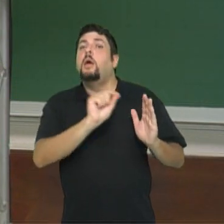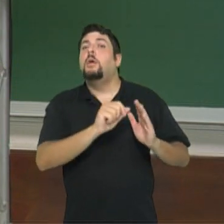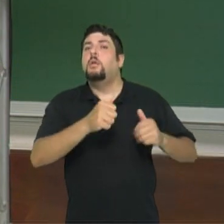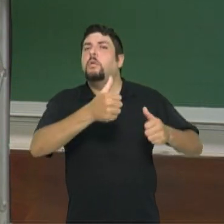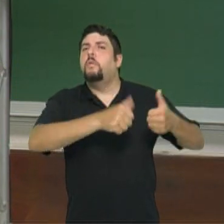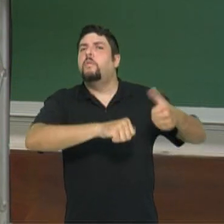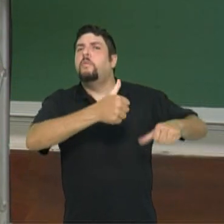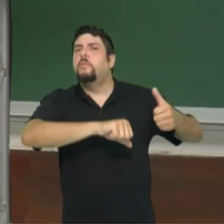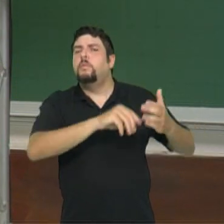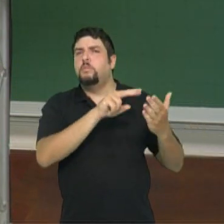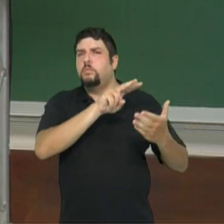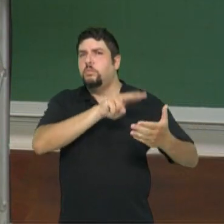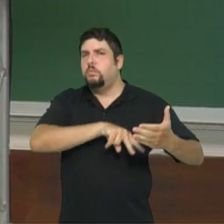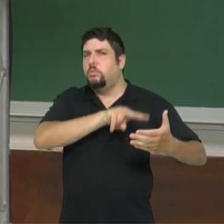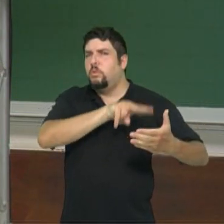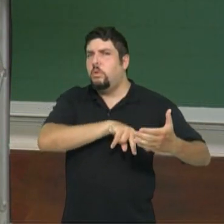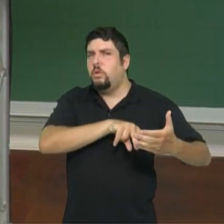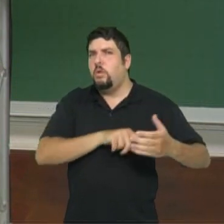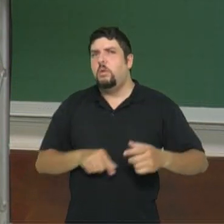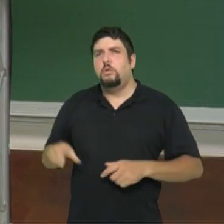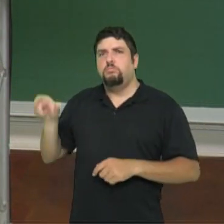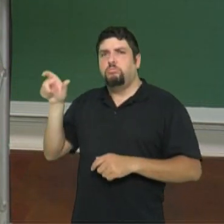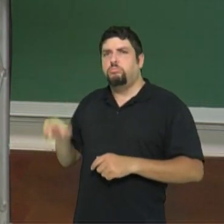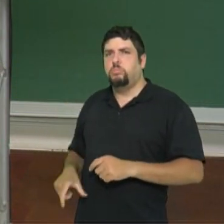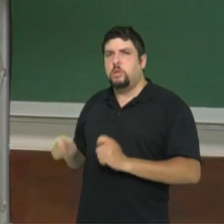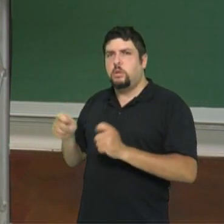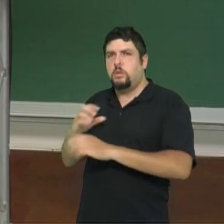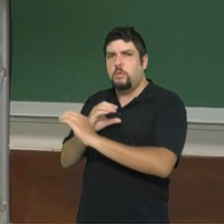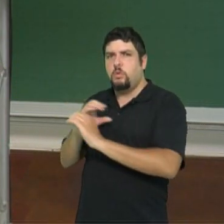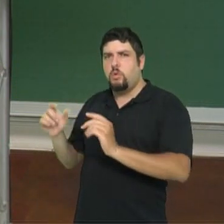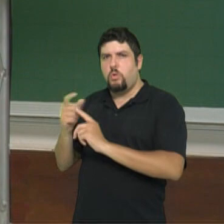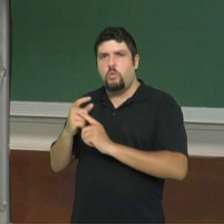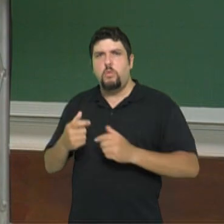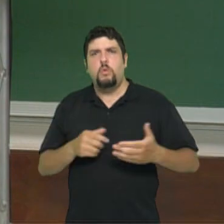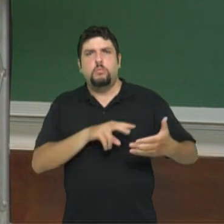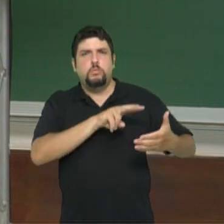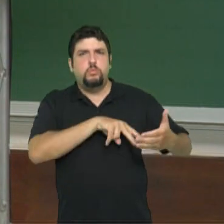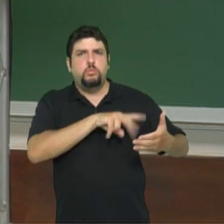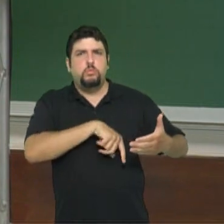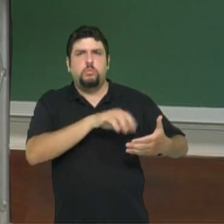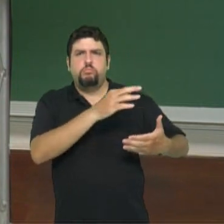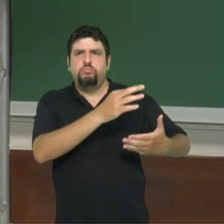está trazendo outros nomes aí, então ele quis dar uma credibilidade ao texto dele.